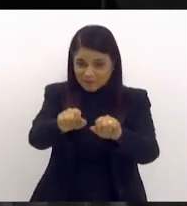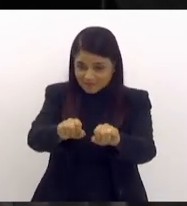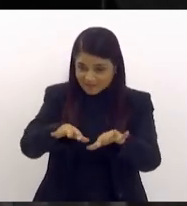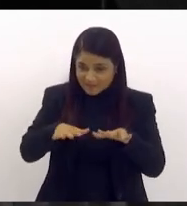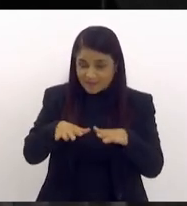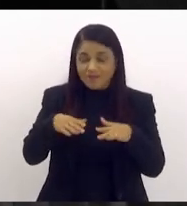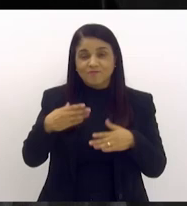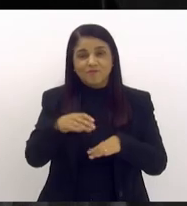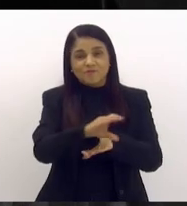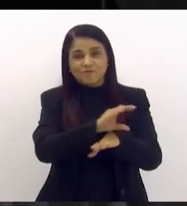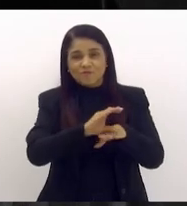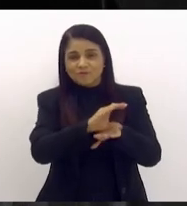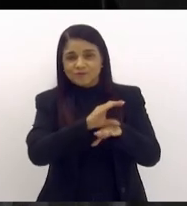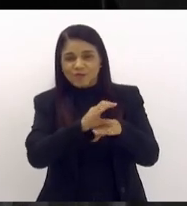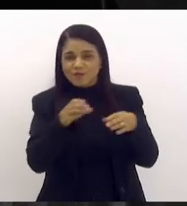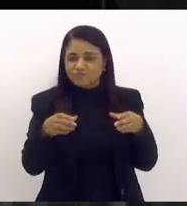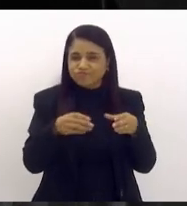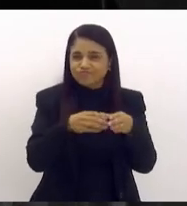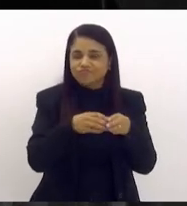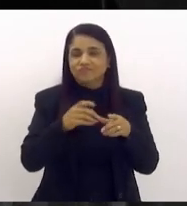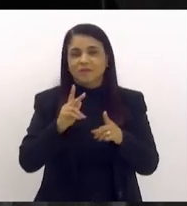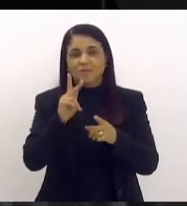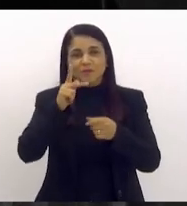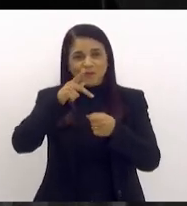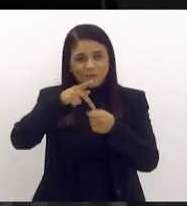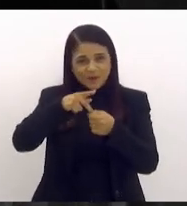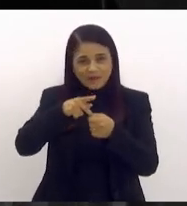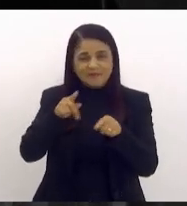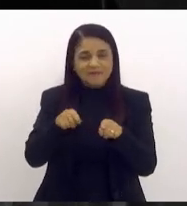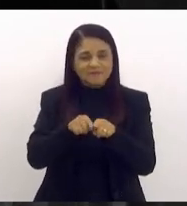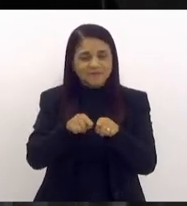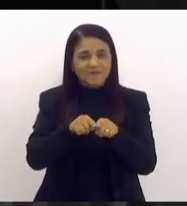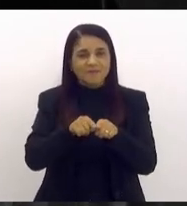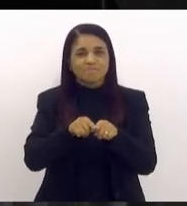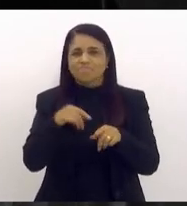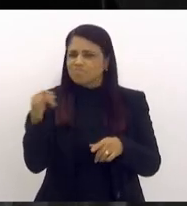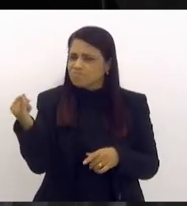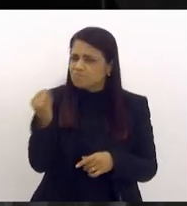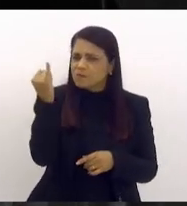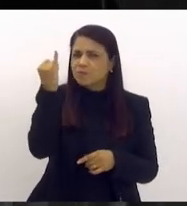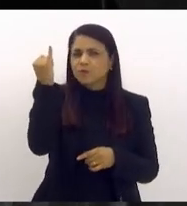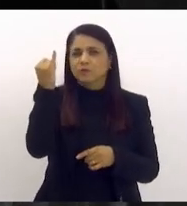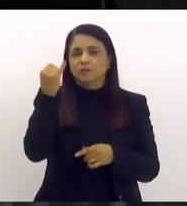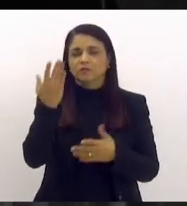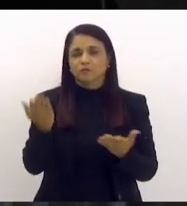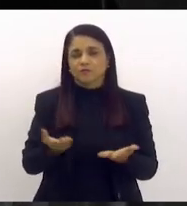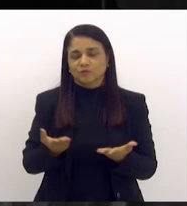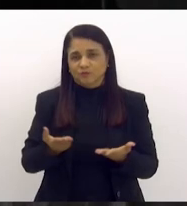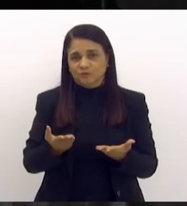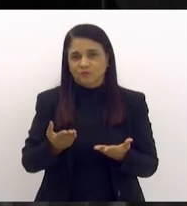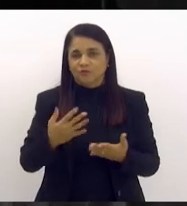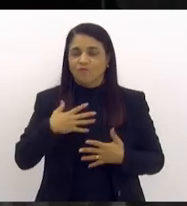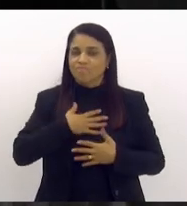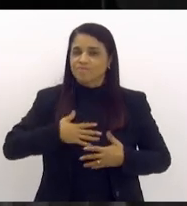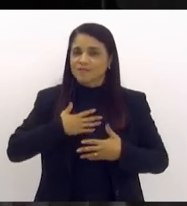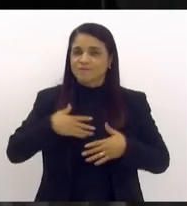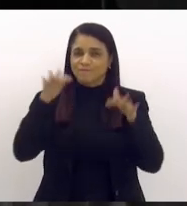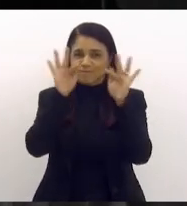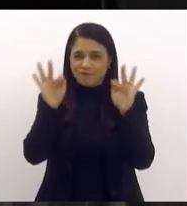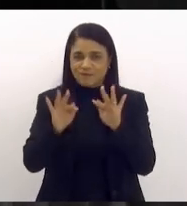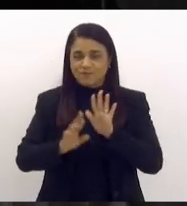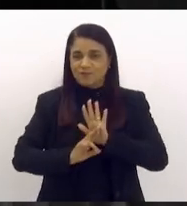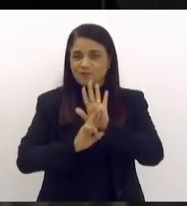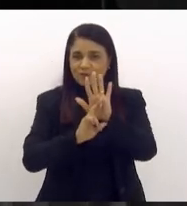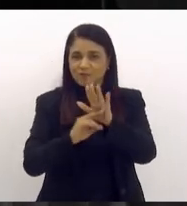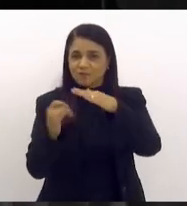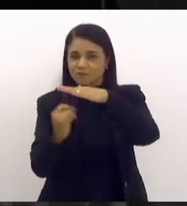conselhos profissionais da Petrobras eh é um é muito importante a gente estar aqui né então eu fico muito feliz aqui de poder representar